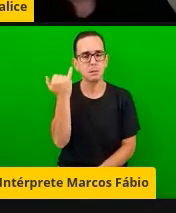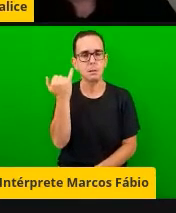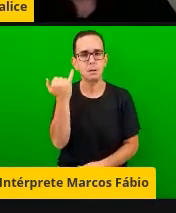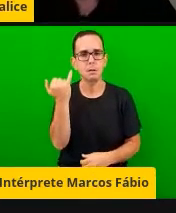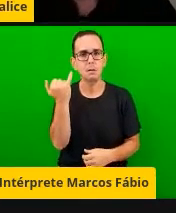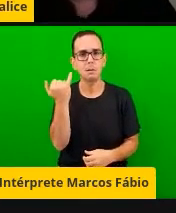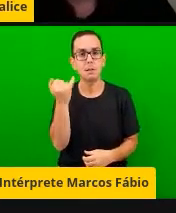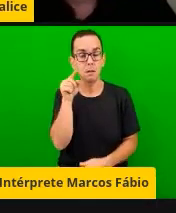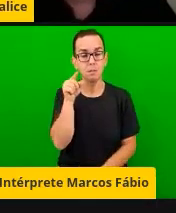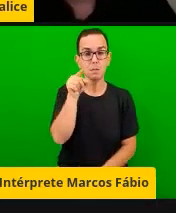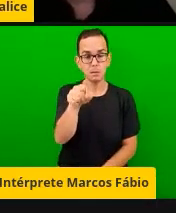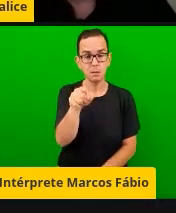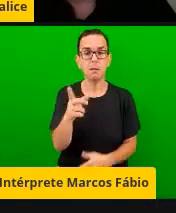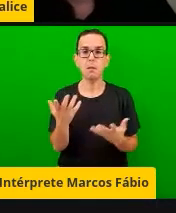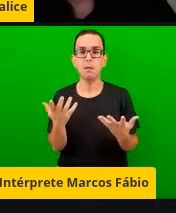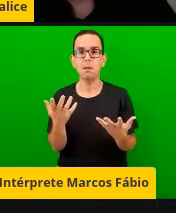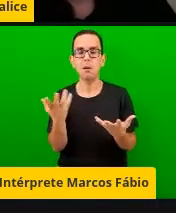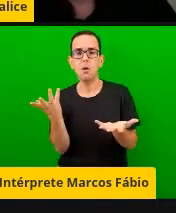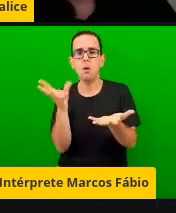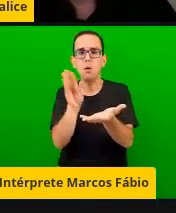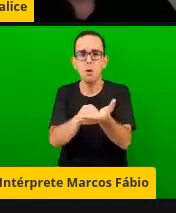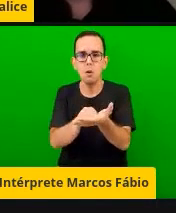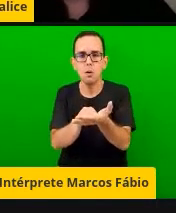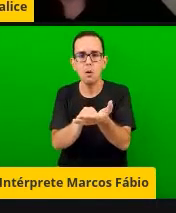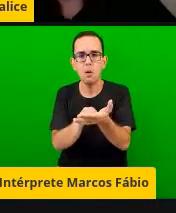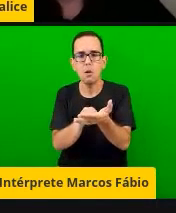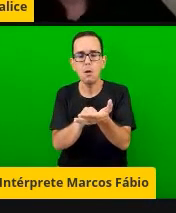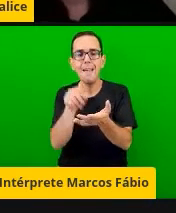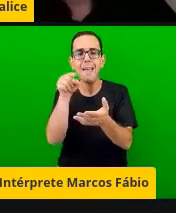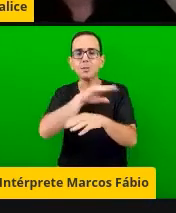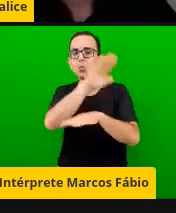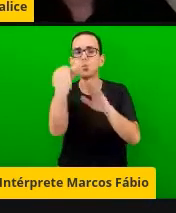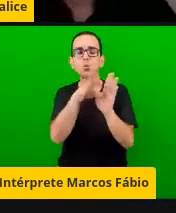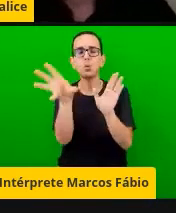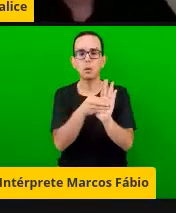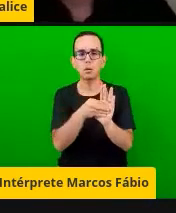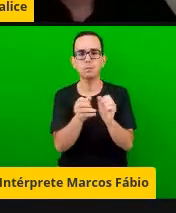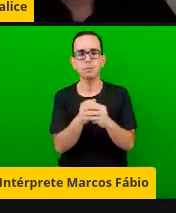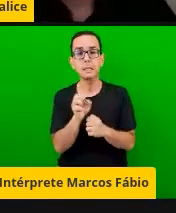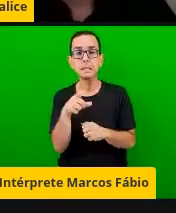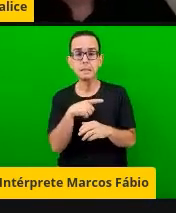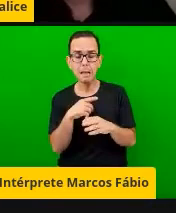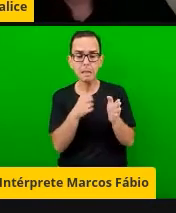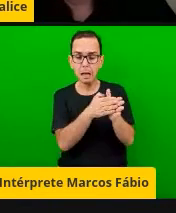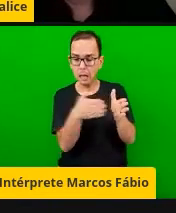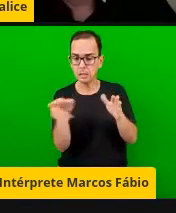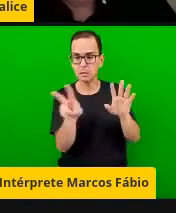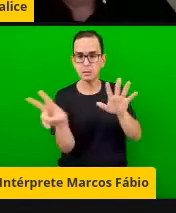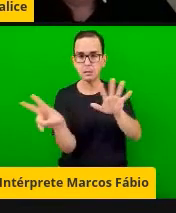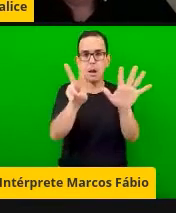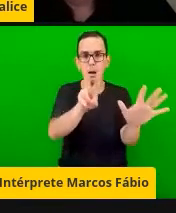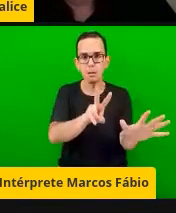Que você coloque, né? Isso tudo em registro. Então, se você tem durante aquela semana as suas